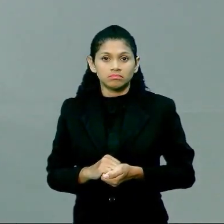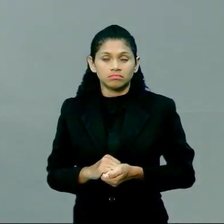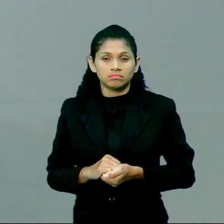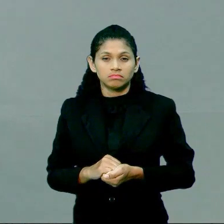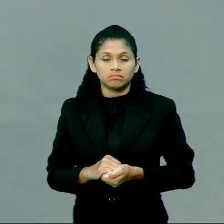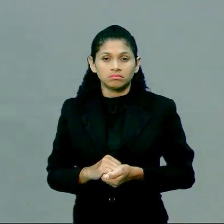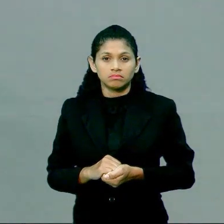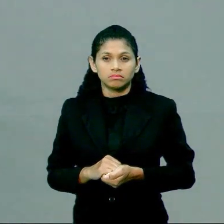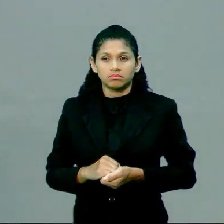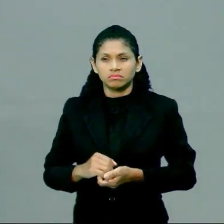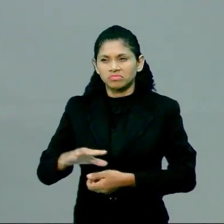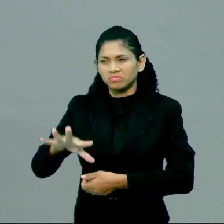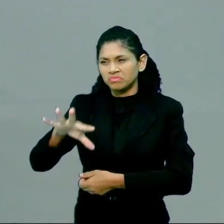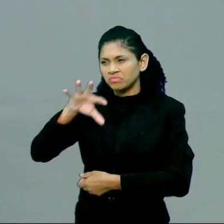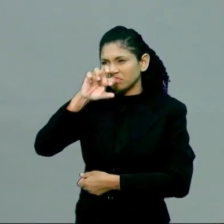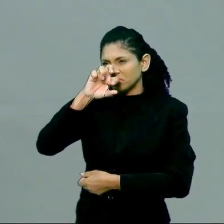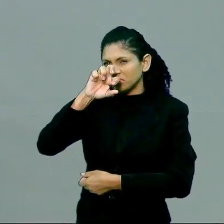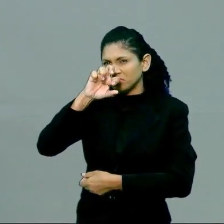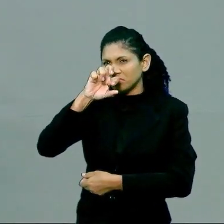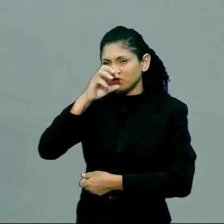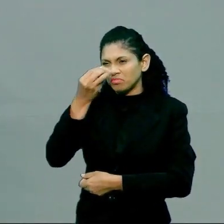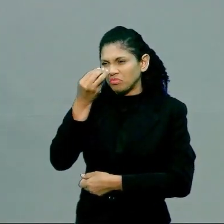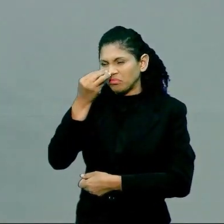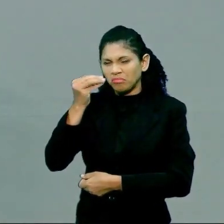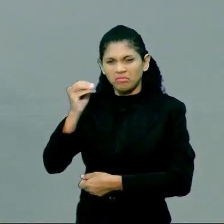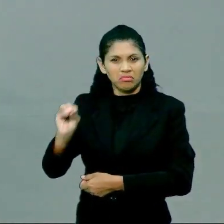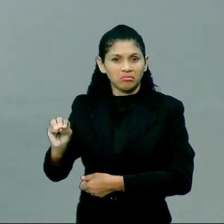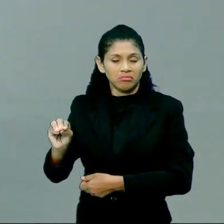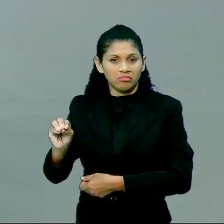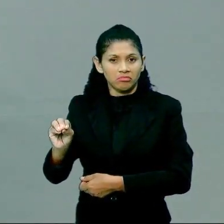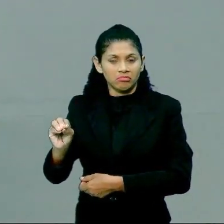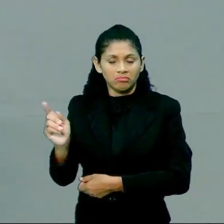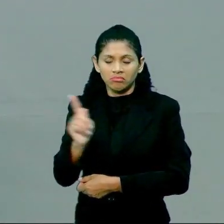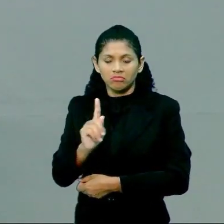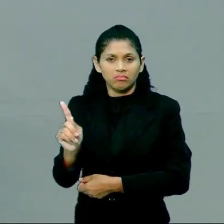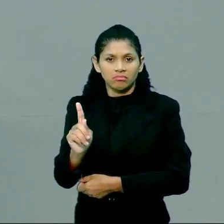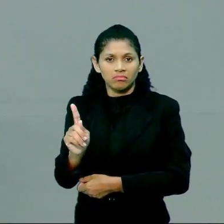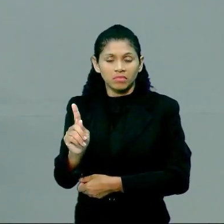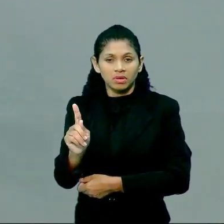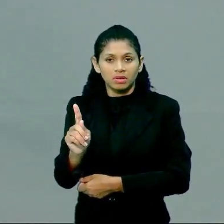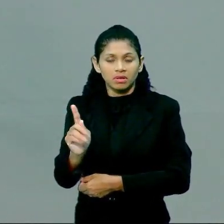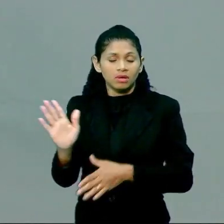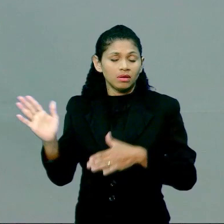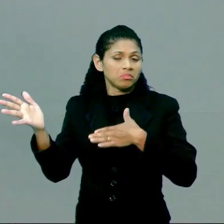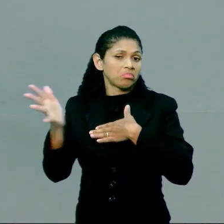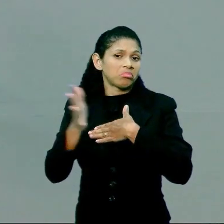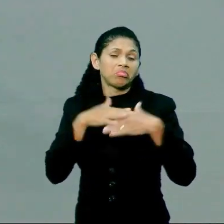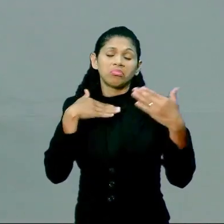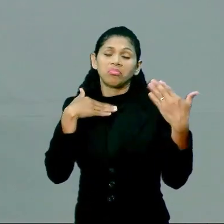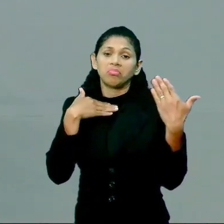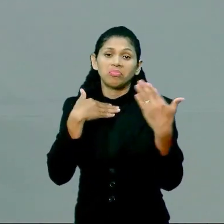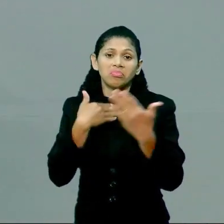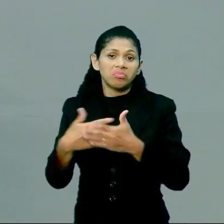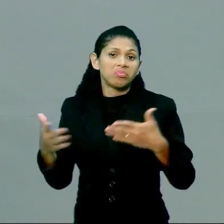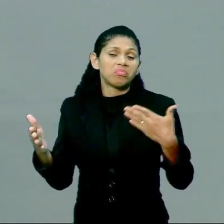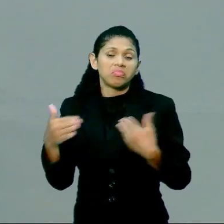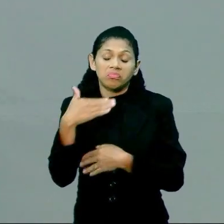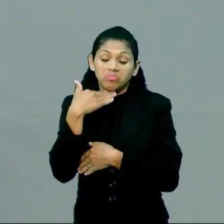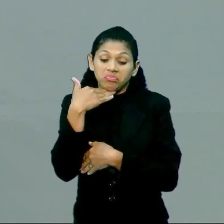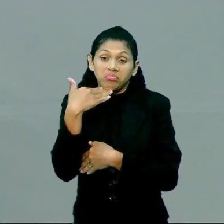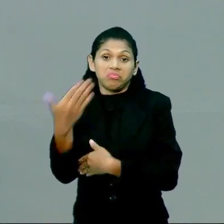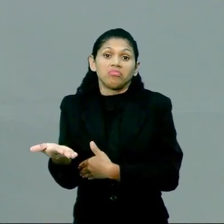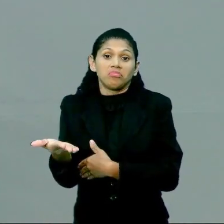nem cheira e nem fede, né? Esse nem cheira e nem fede, se você traduzir ele,